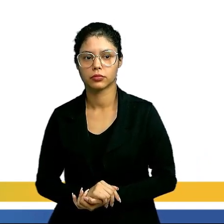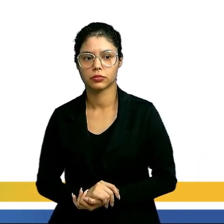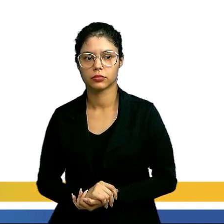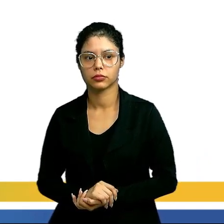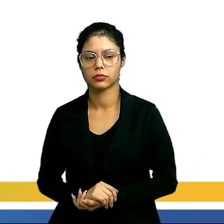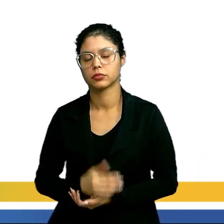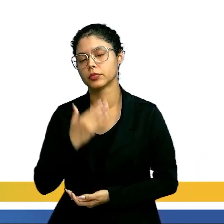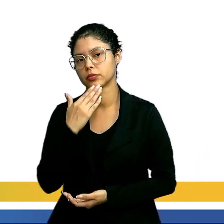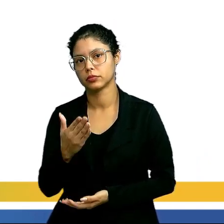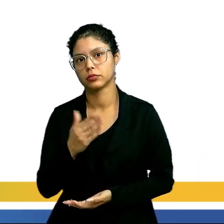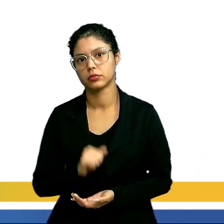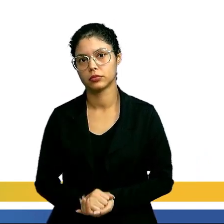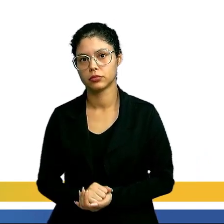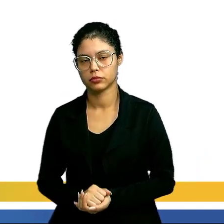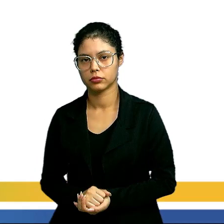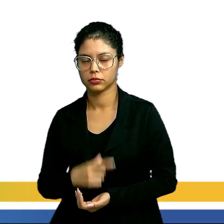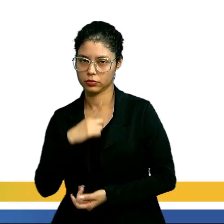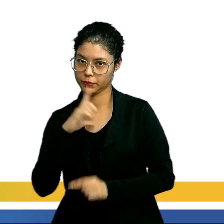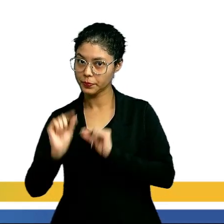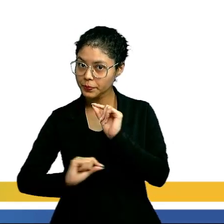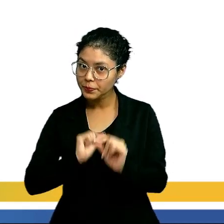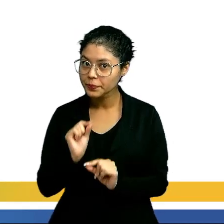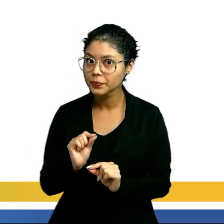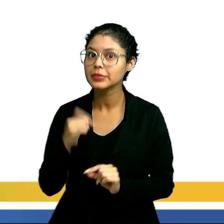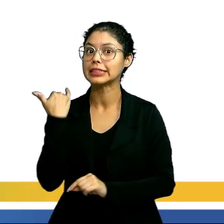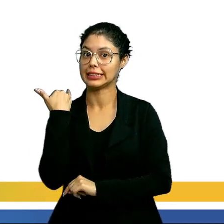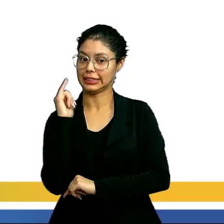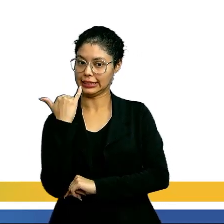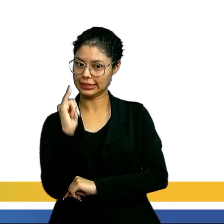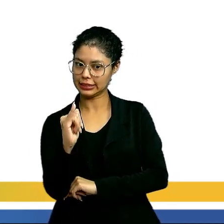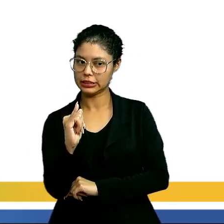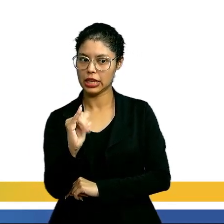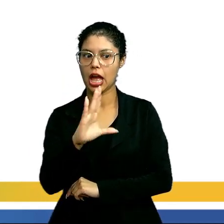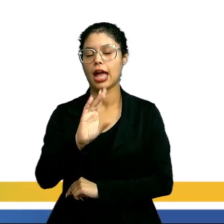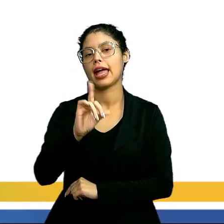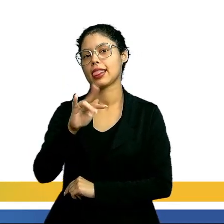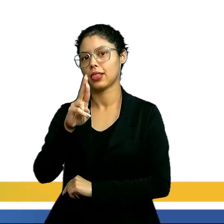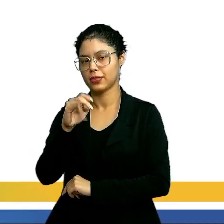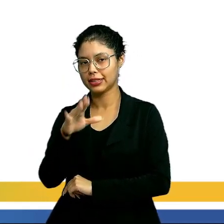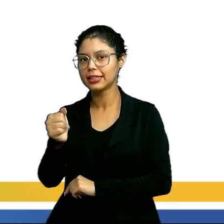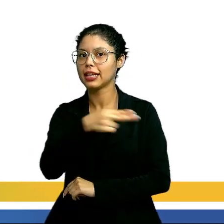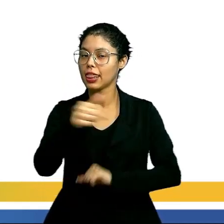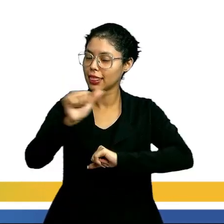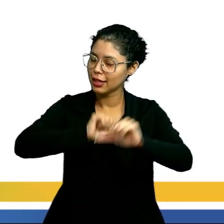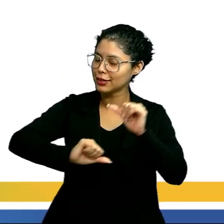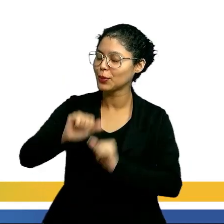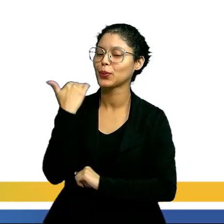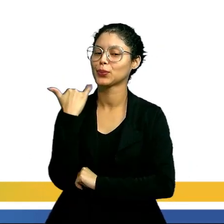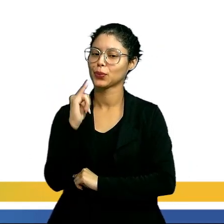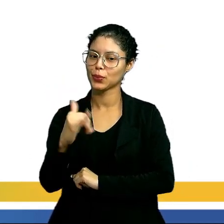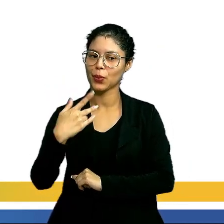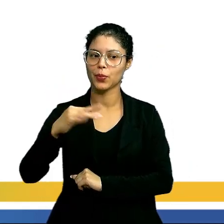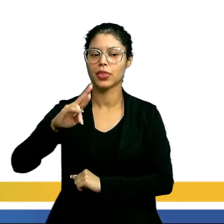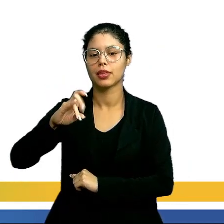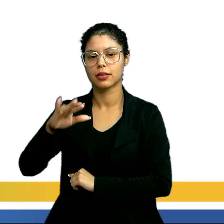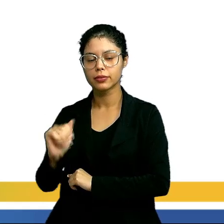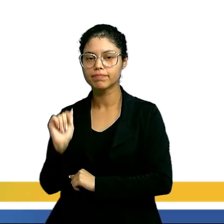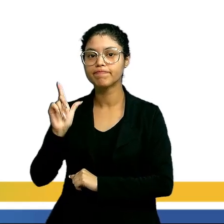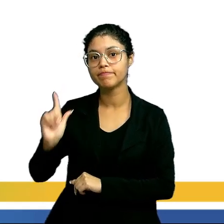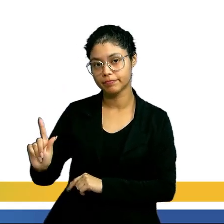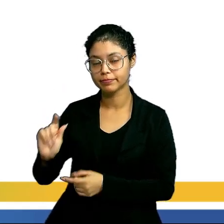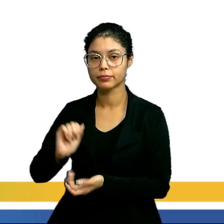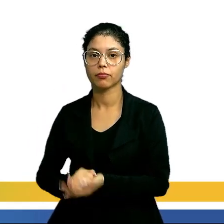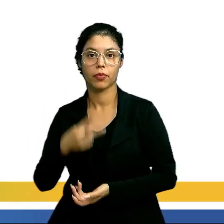Como a questão nos pede que a energia calórica ela seja transformada em energia potencial